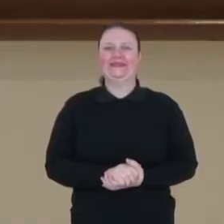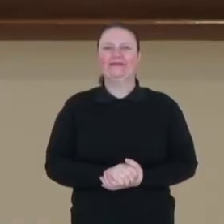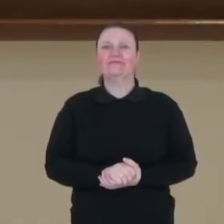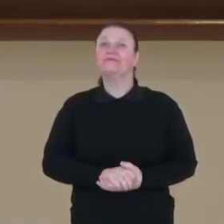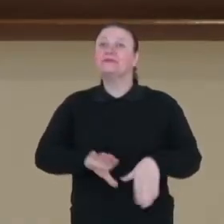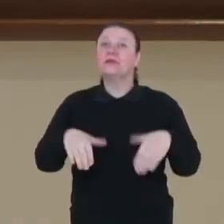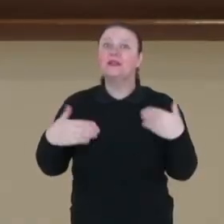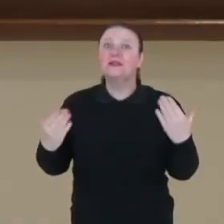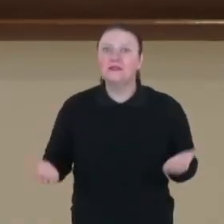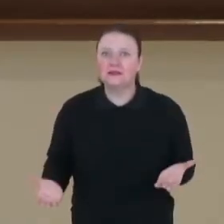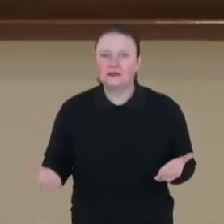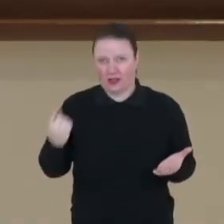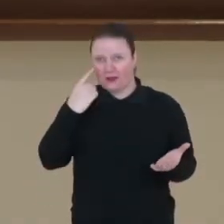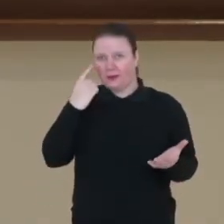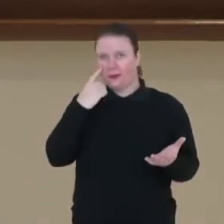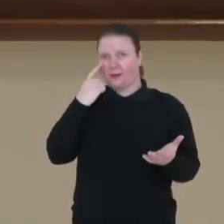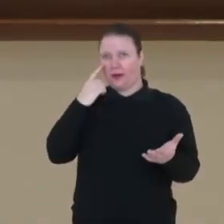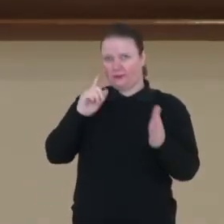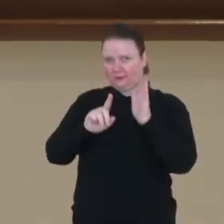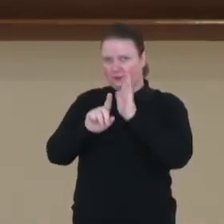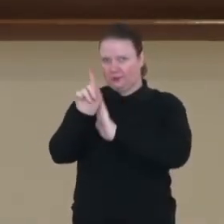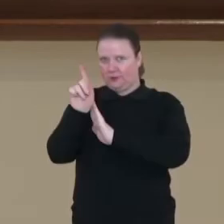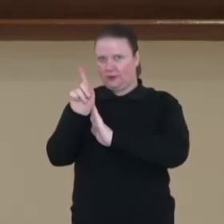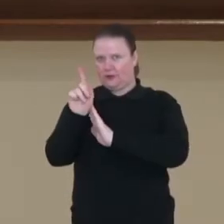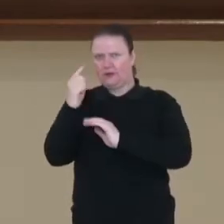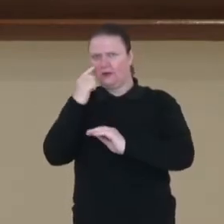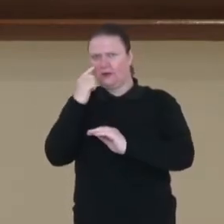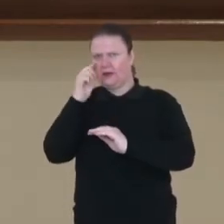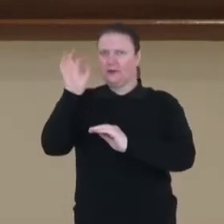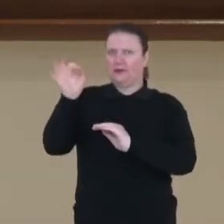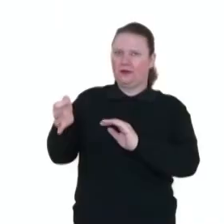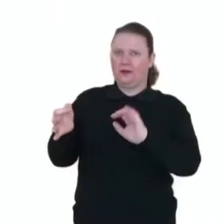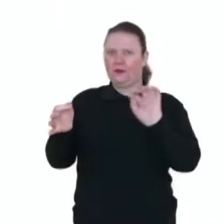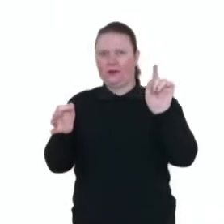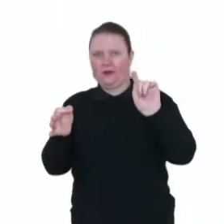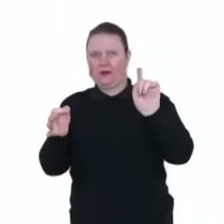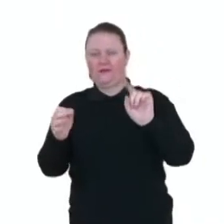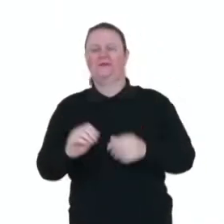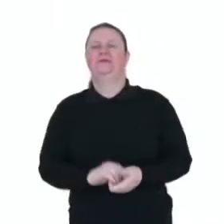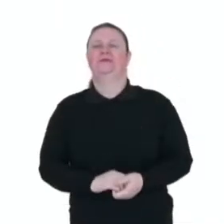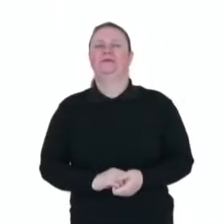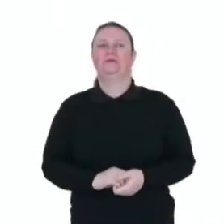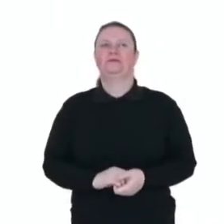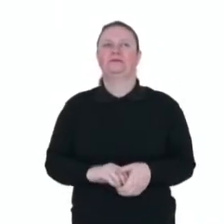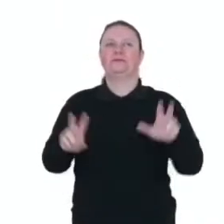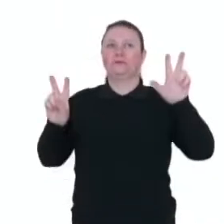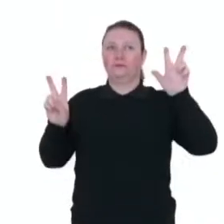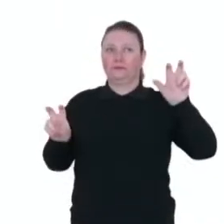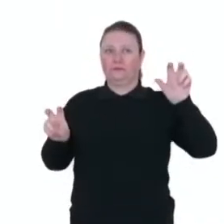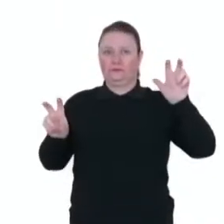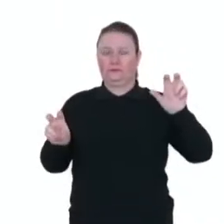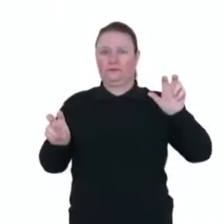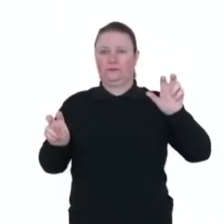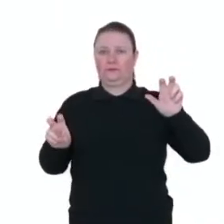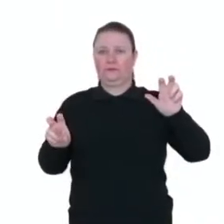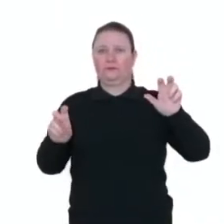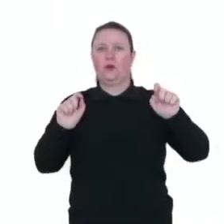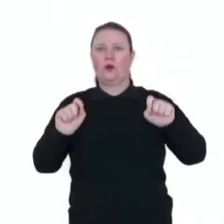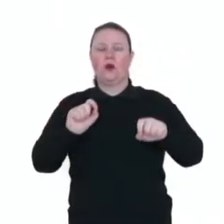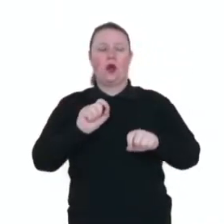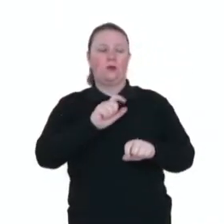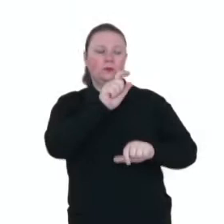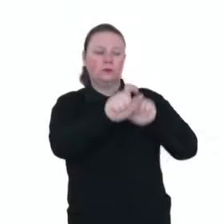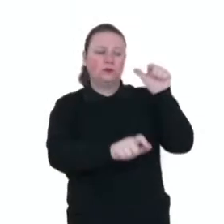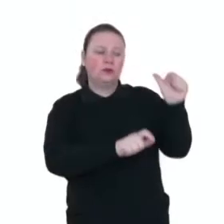E aí, pessoal, vamos dar uma olhada nessa pergunta e ver se vocês acertaram? Bom, aqui dizia o seguinte: o